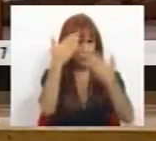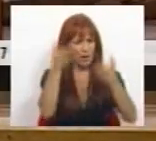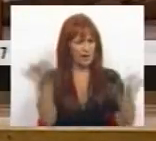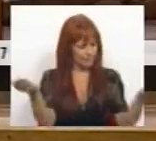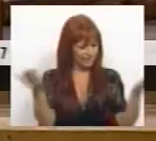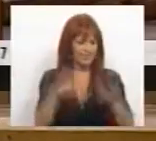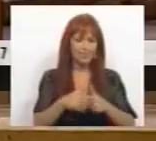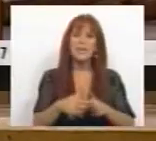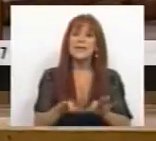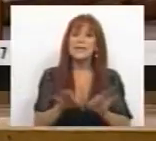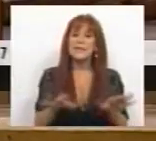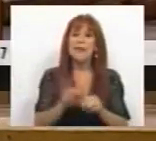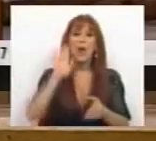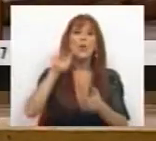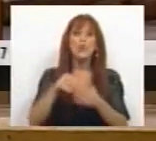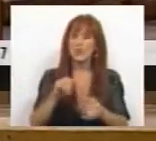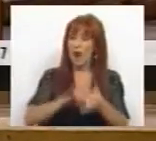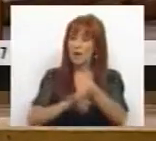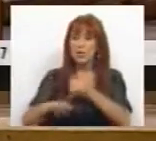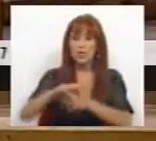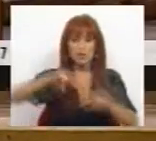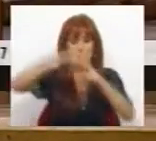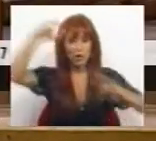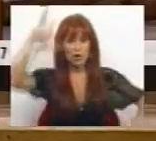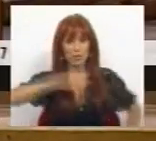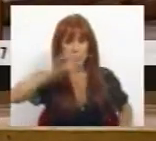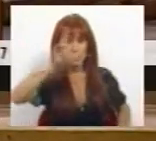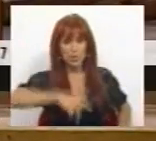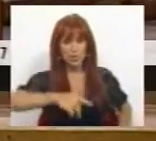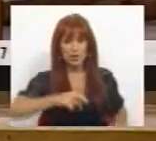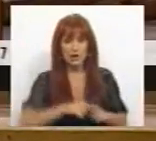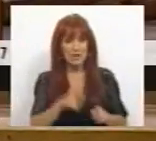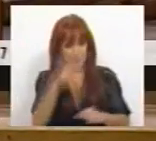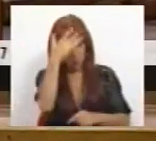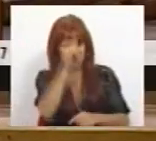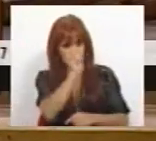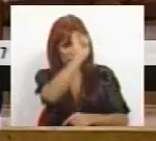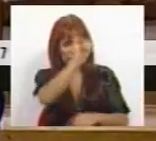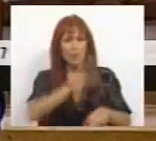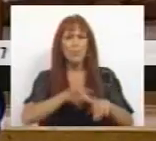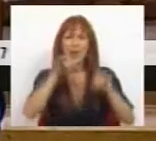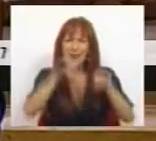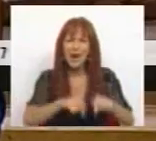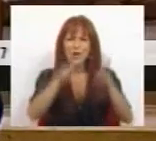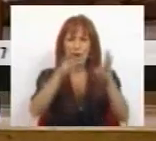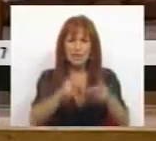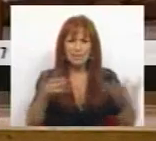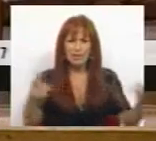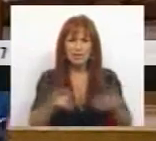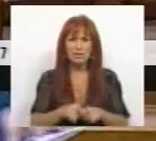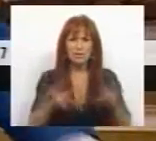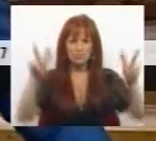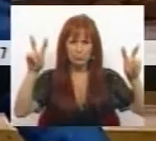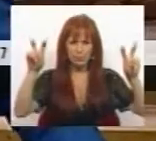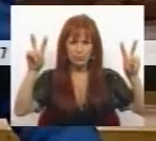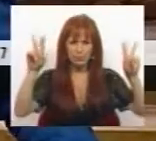democrático. Como concluiu a Associação Nacional de Municípios Portugueses no seu parecer sobre este orçamento, e passo